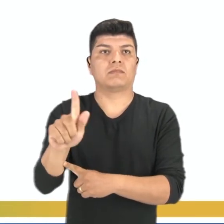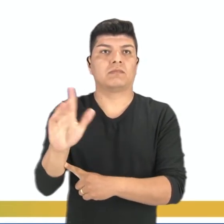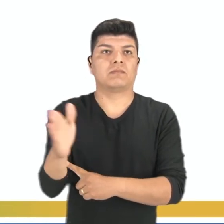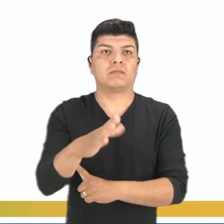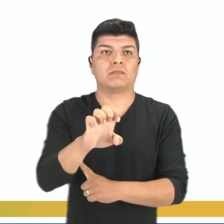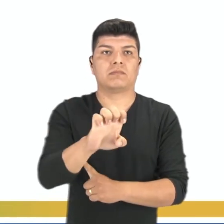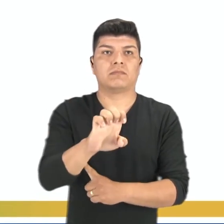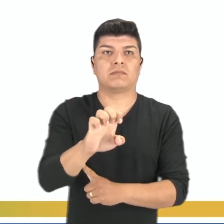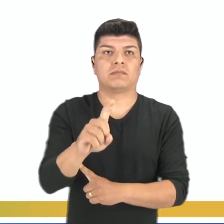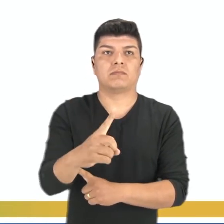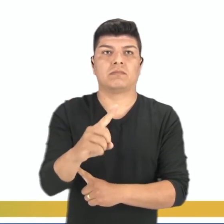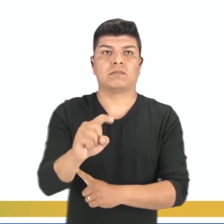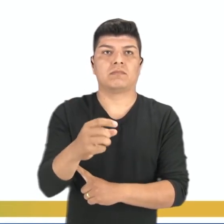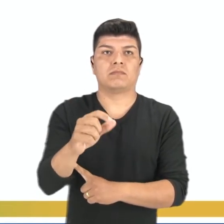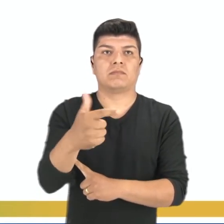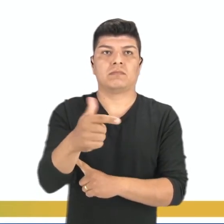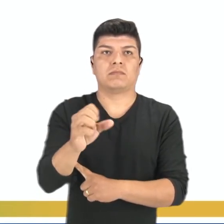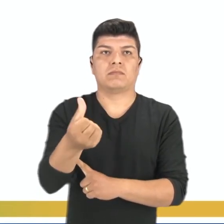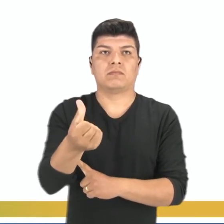Na E,